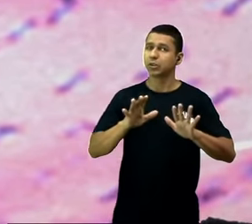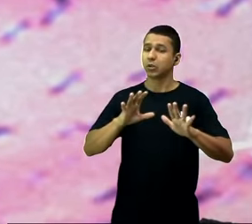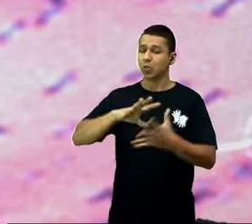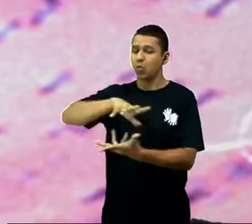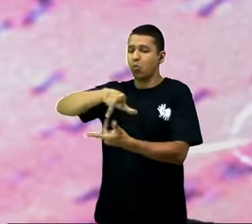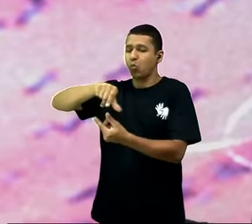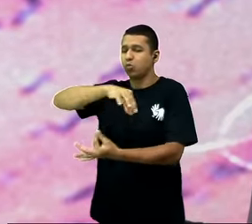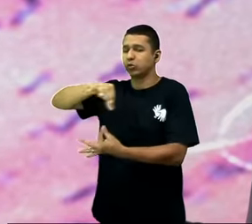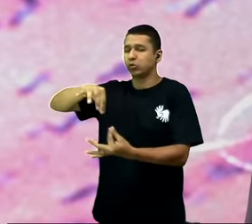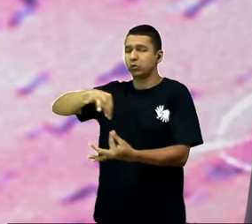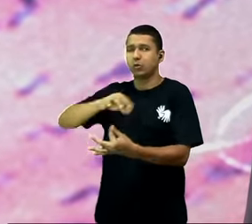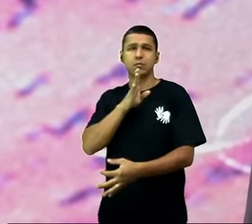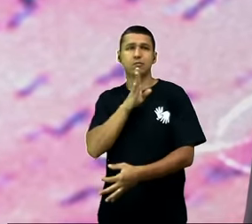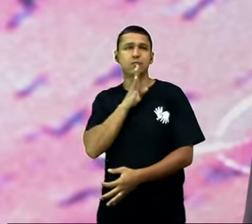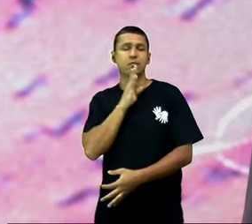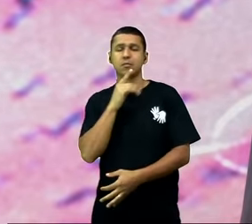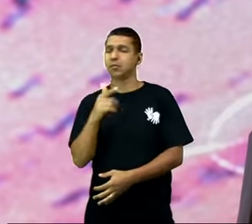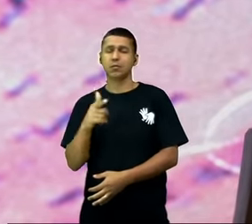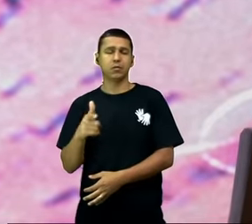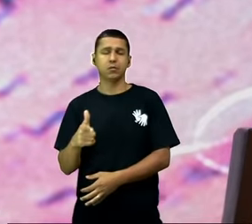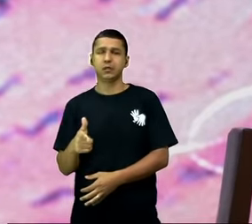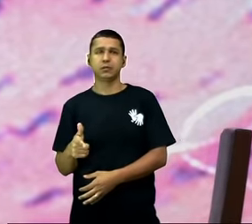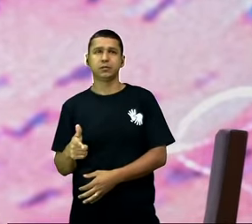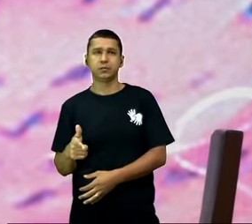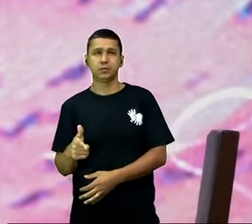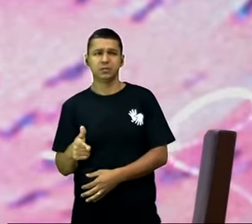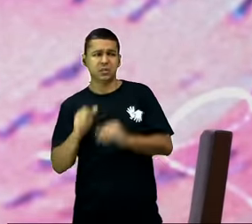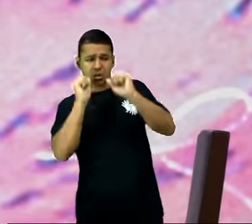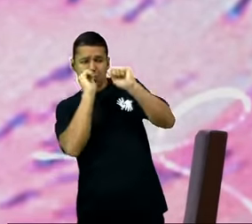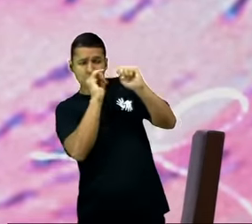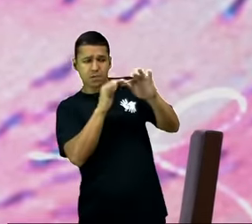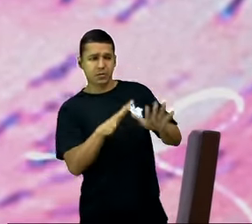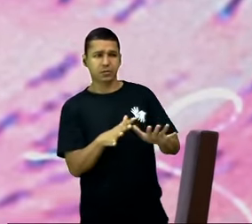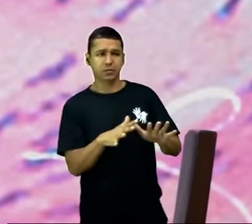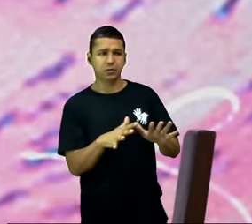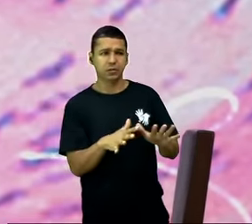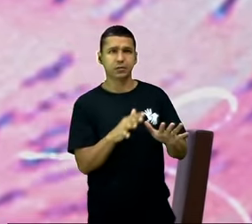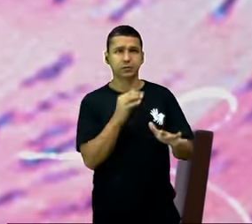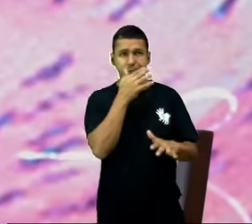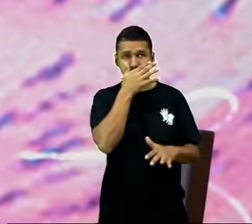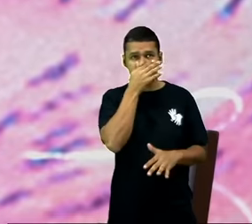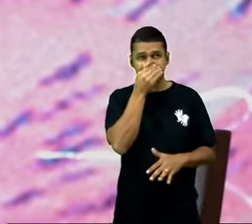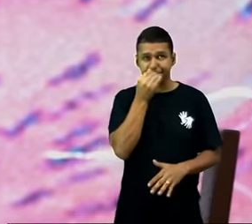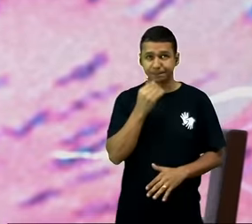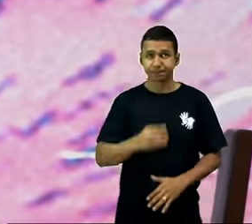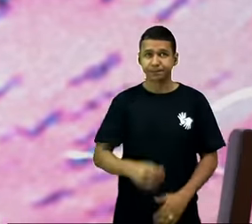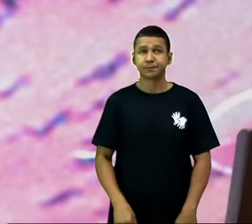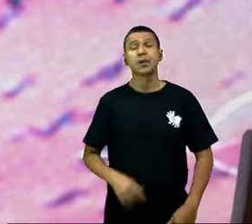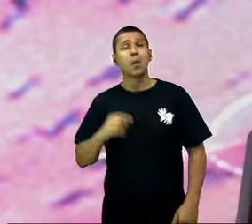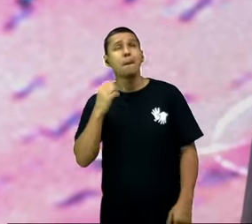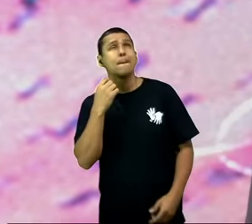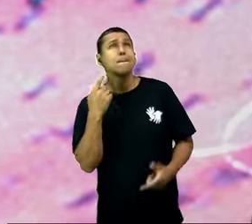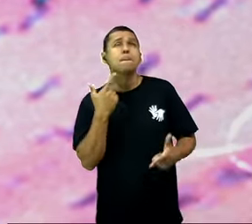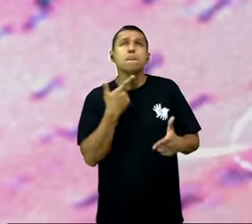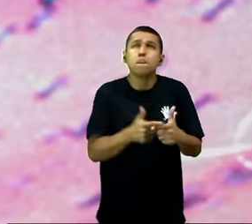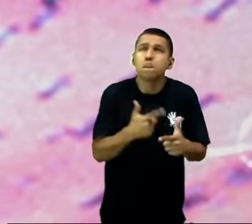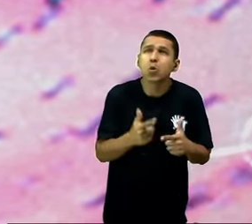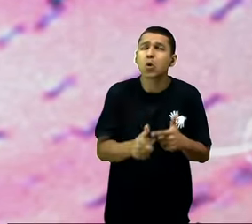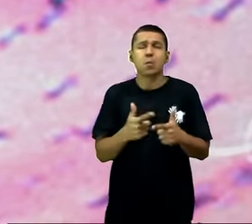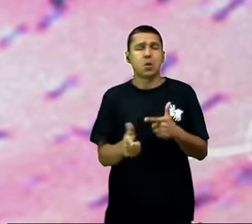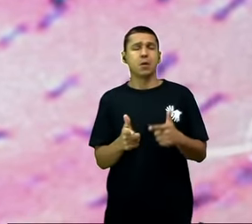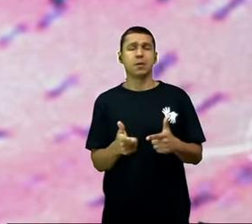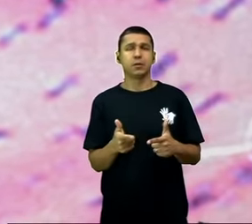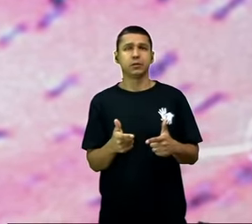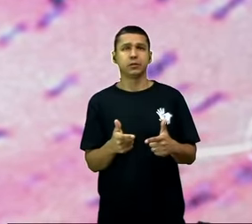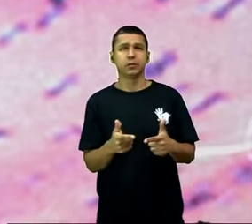isso, o mundo espiritual não abençoa isso. E sabe qual é o problema da gente gerar coisas na carne?